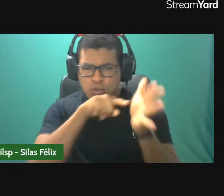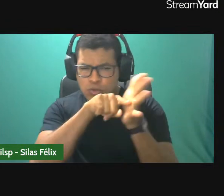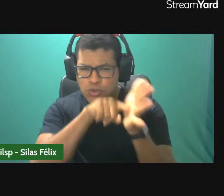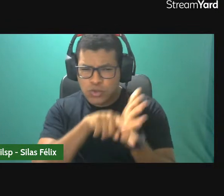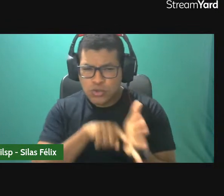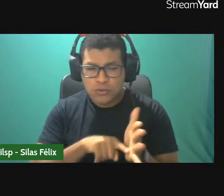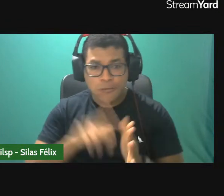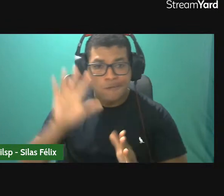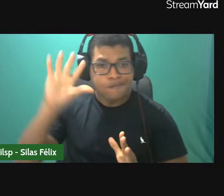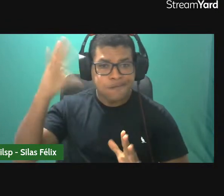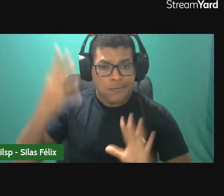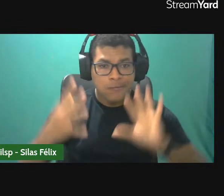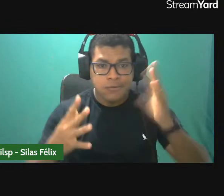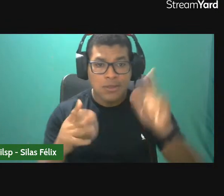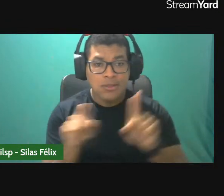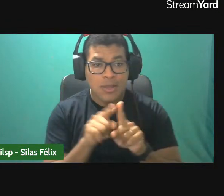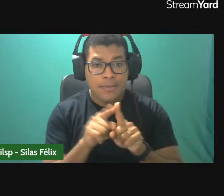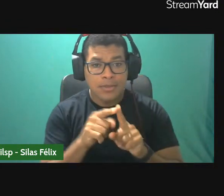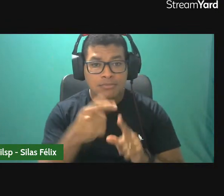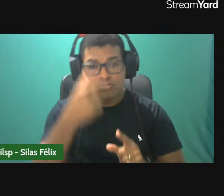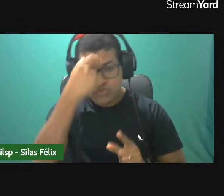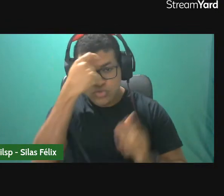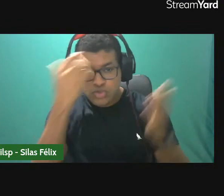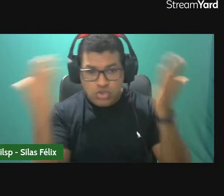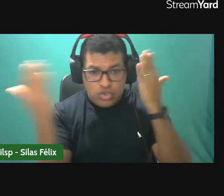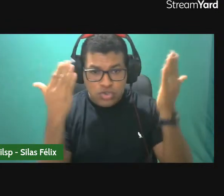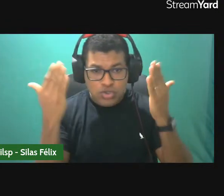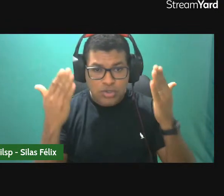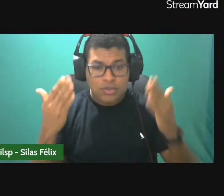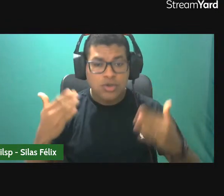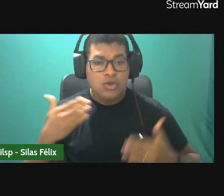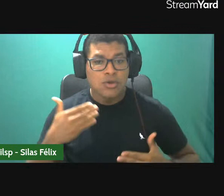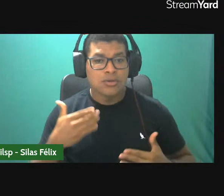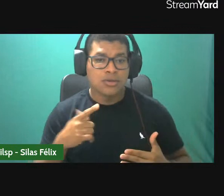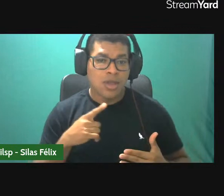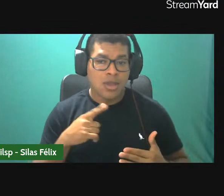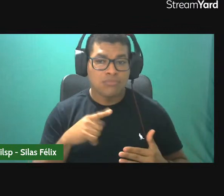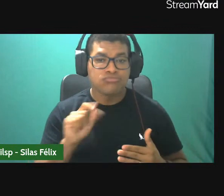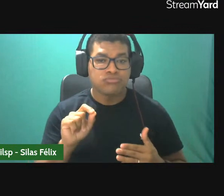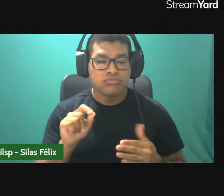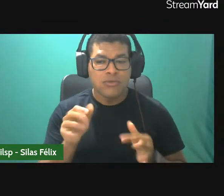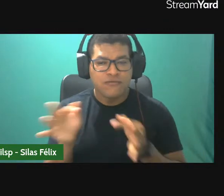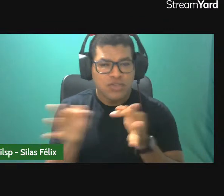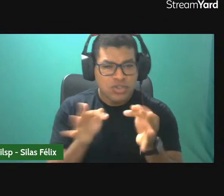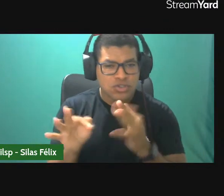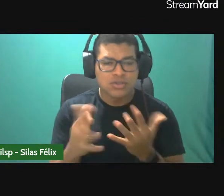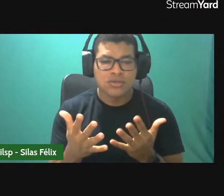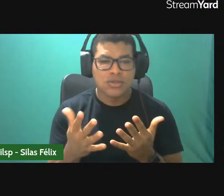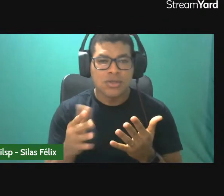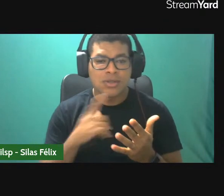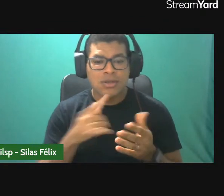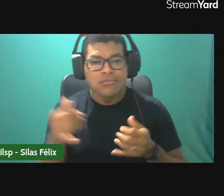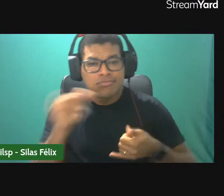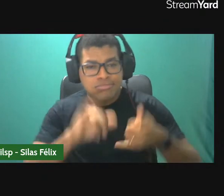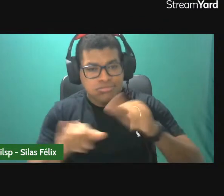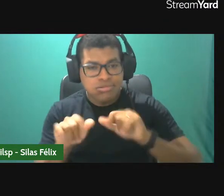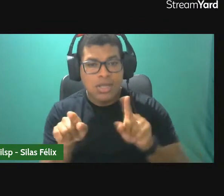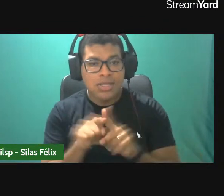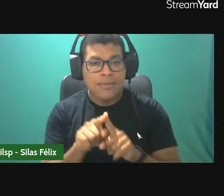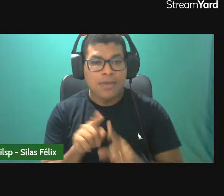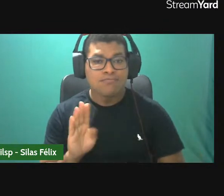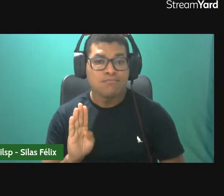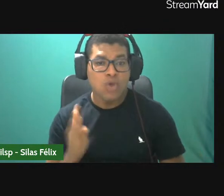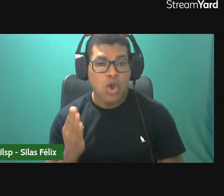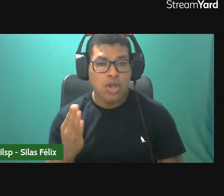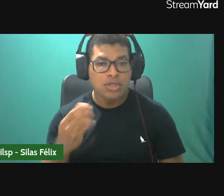fenômenos psíquicos, físicos, químicos e biológicos relacionados a lesões parciais ou